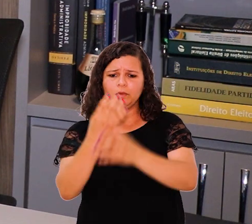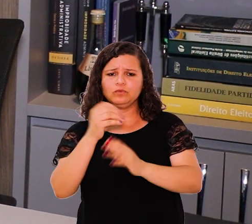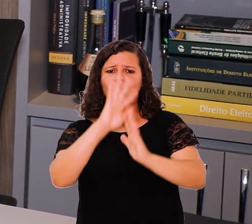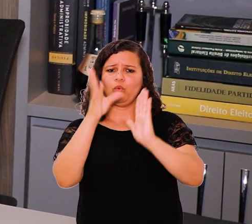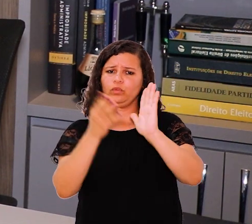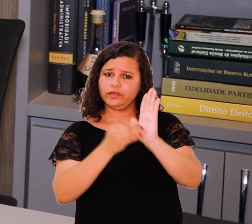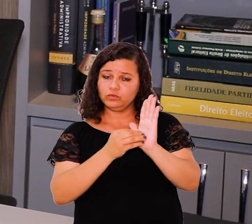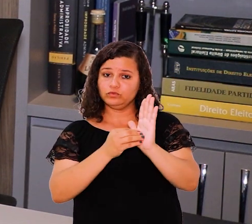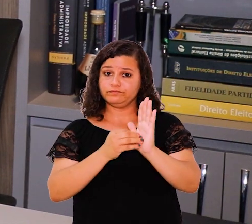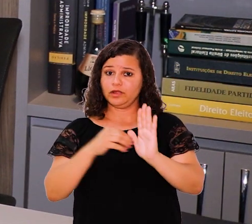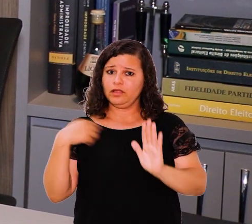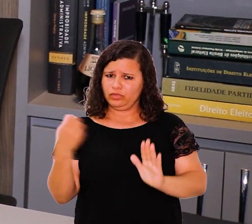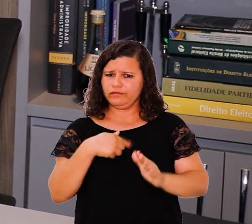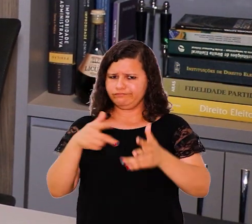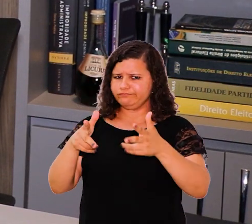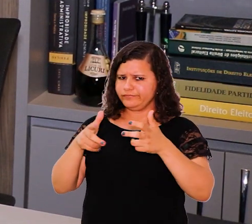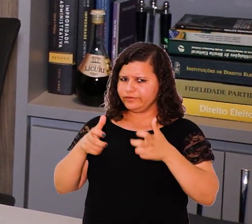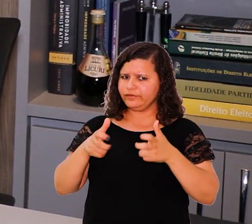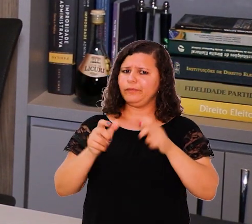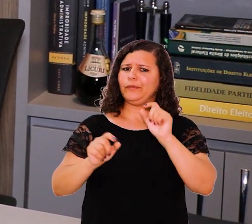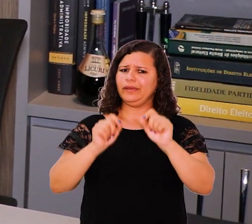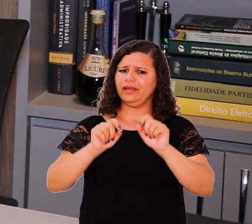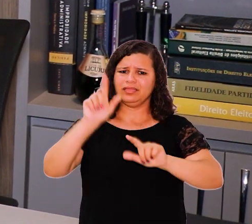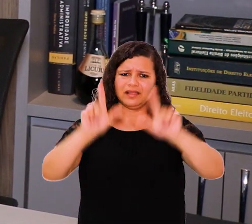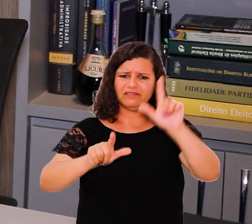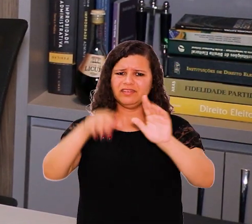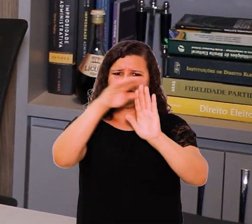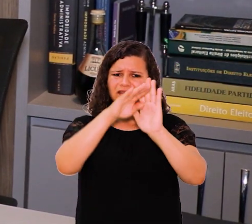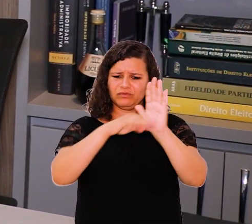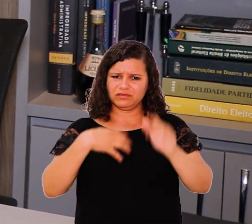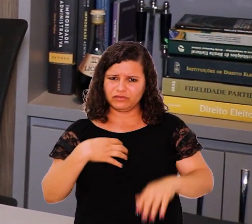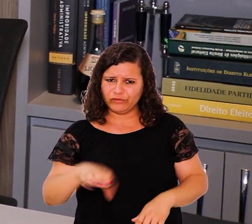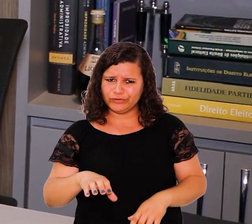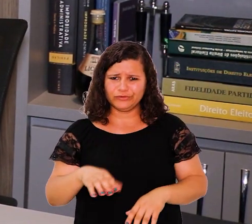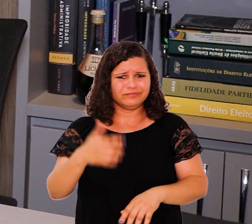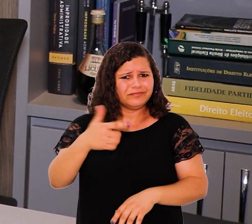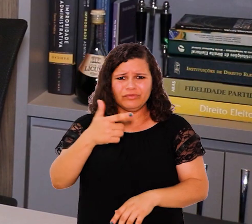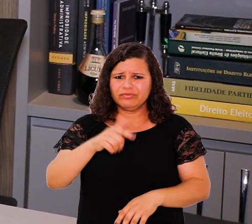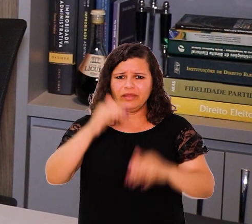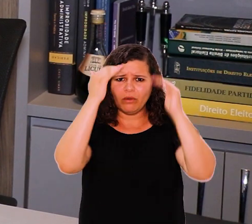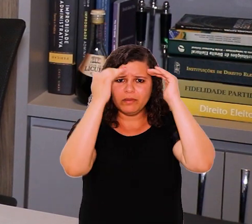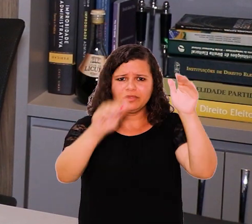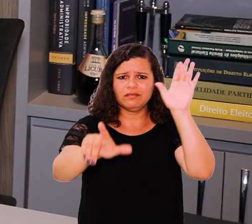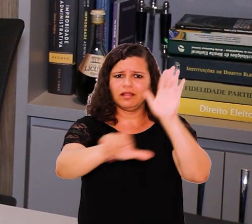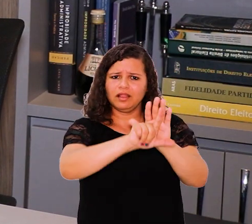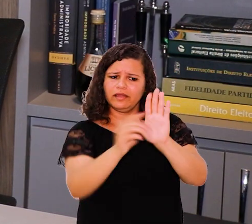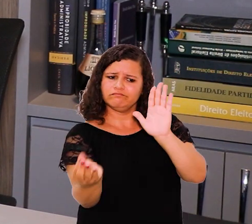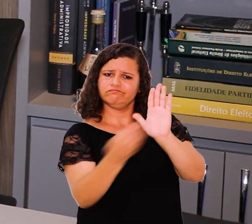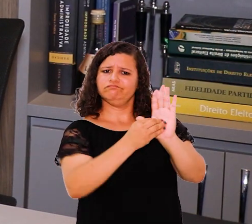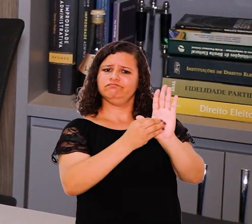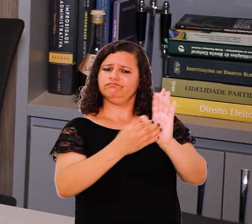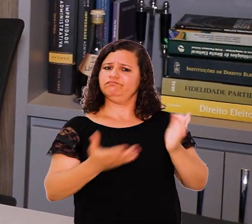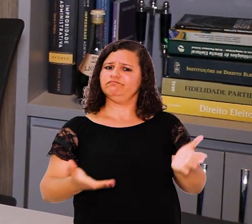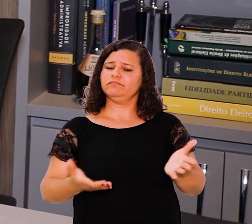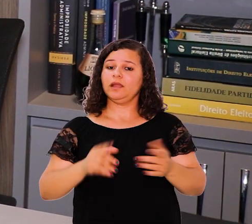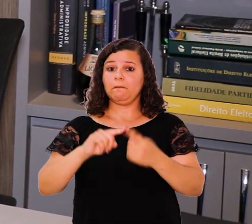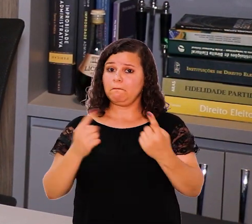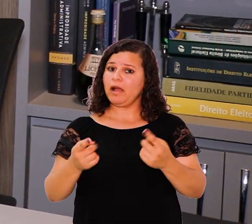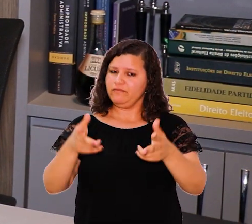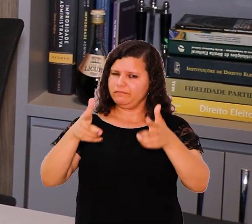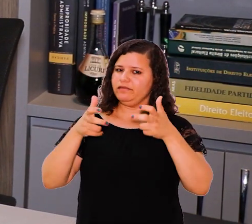como um produtor de conteúdo. O que a gente percebe é que as emissoras aqui em Salvador não vêm cumprindo o que está disposto na